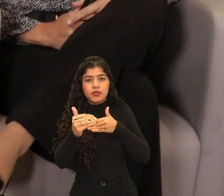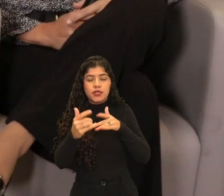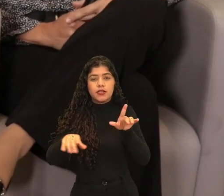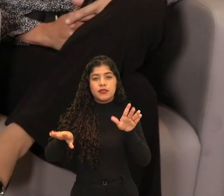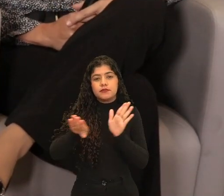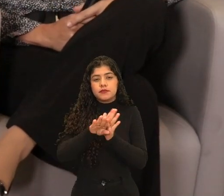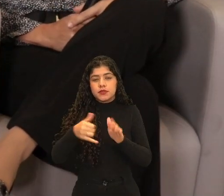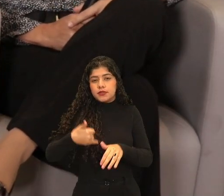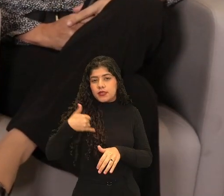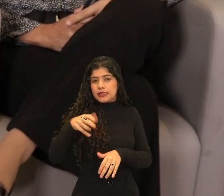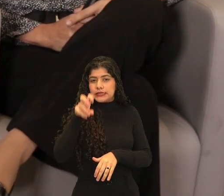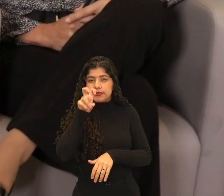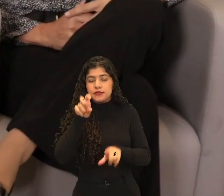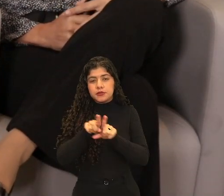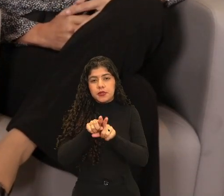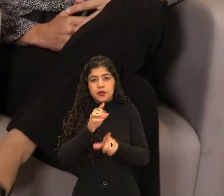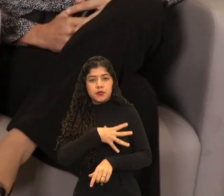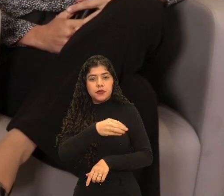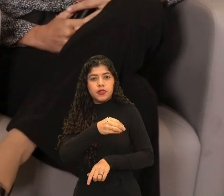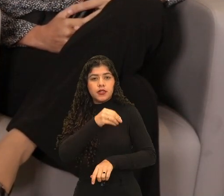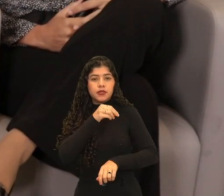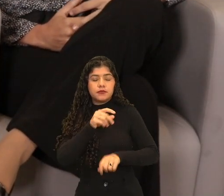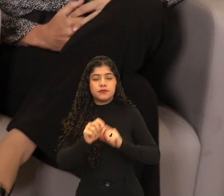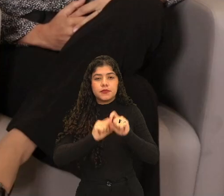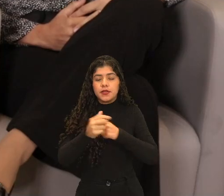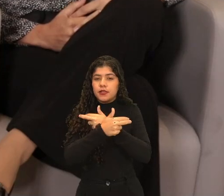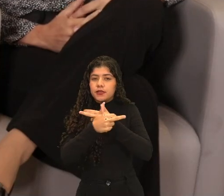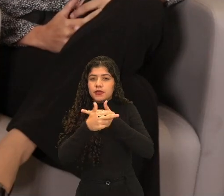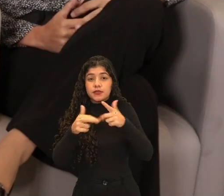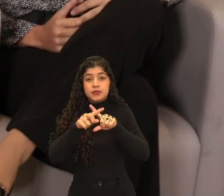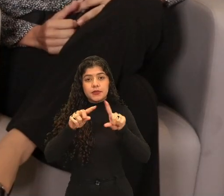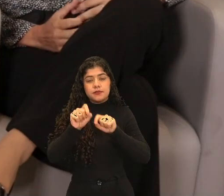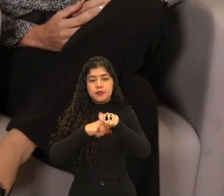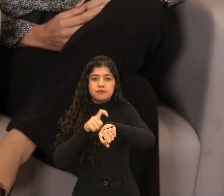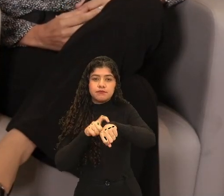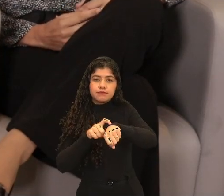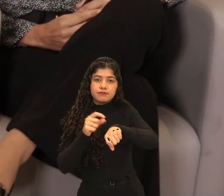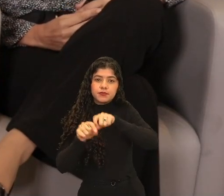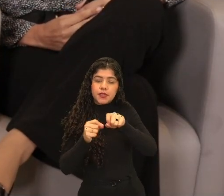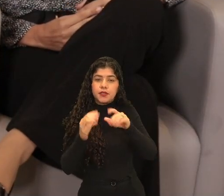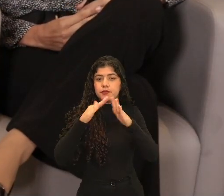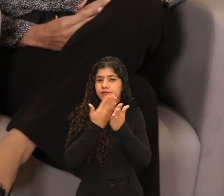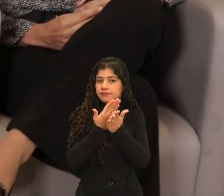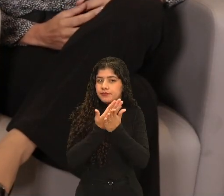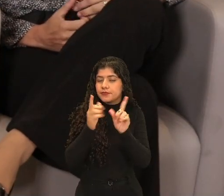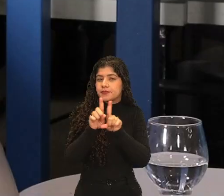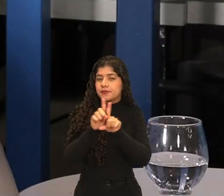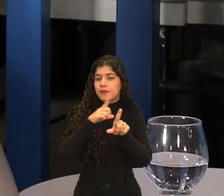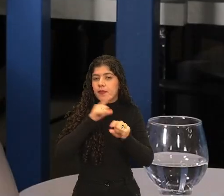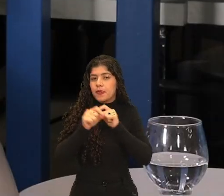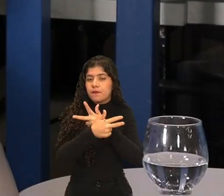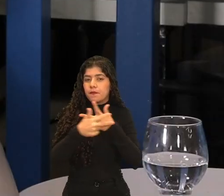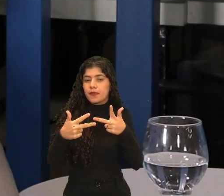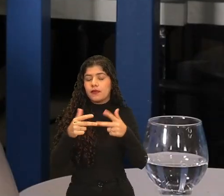5 anos de idade, Miguel já estava aí, digamos, fazendo várias coisas. Mas aí, nesse período, e pegando o gancho da escola, né? Ele pediu que